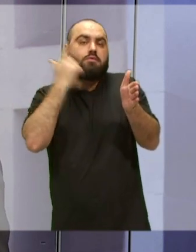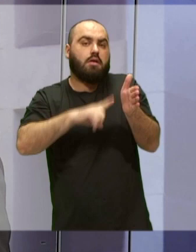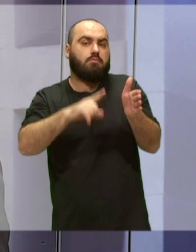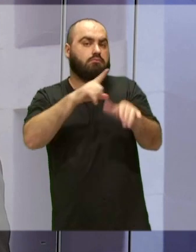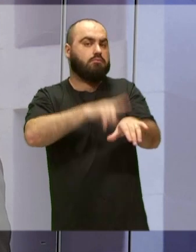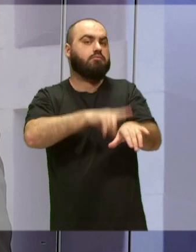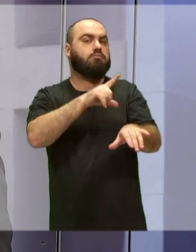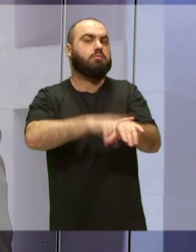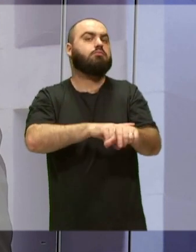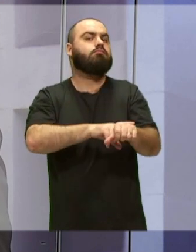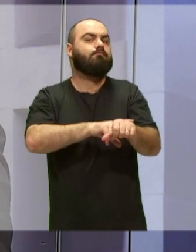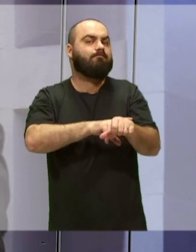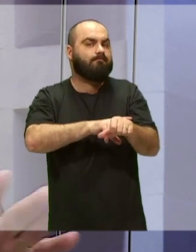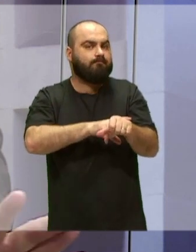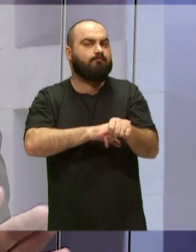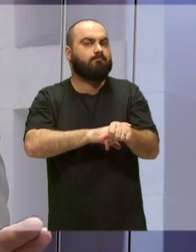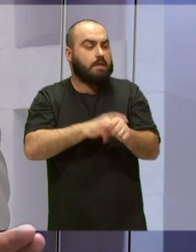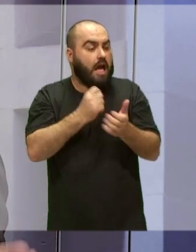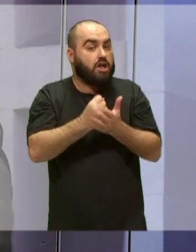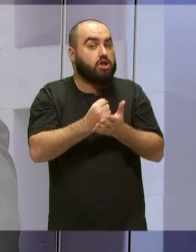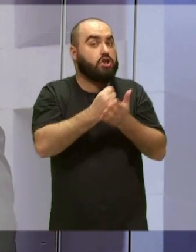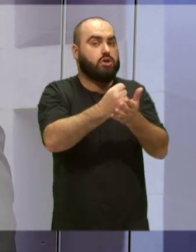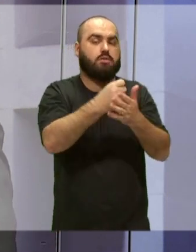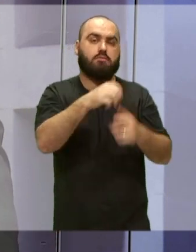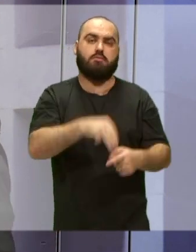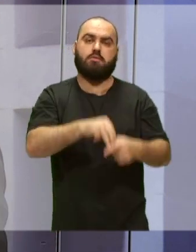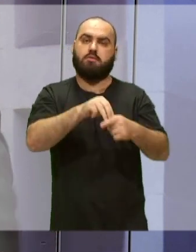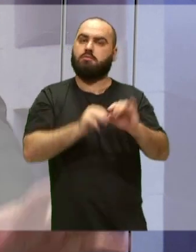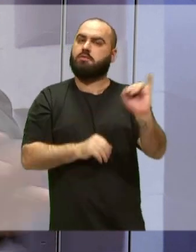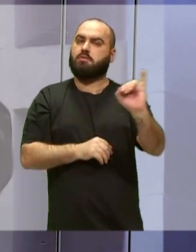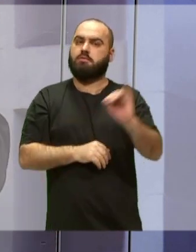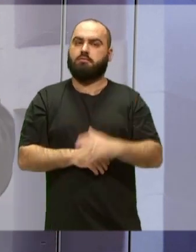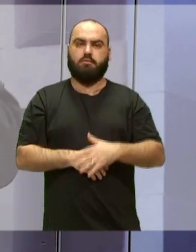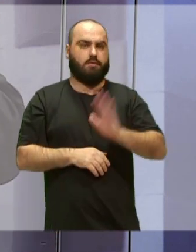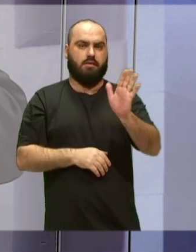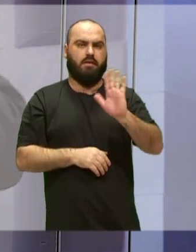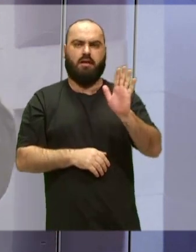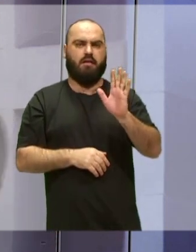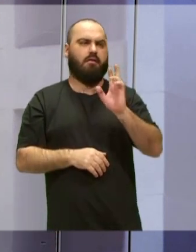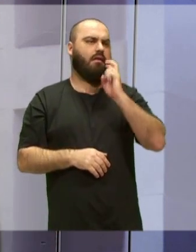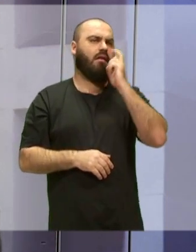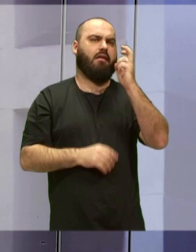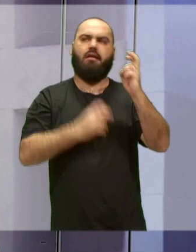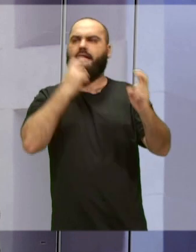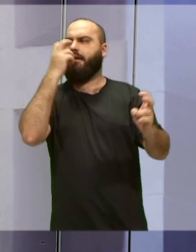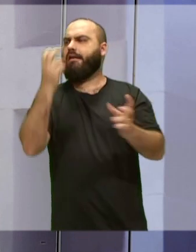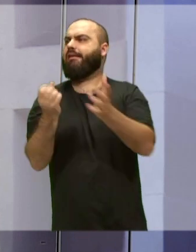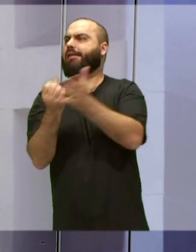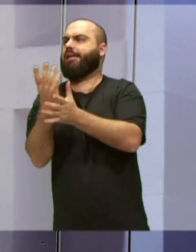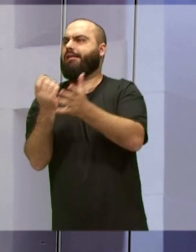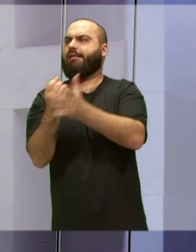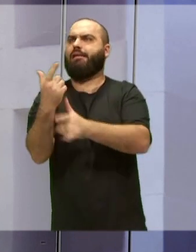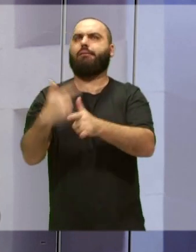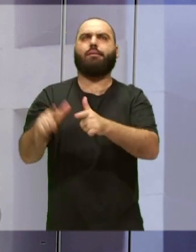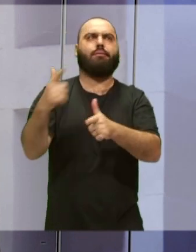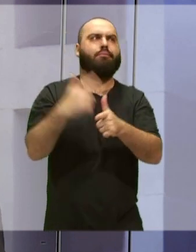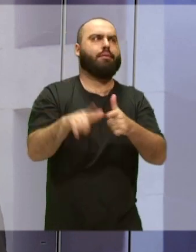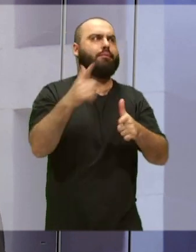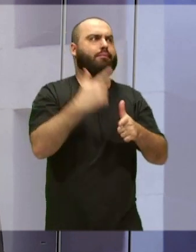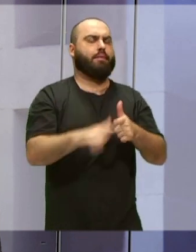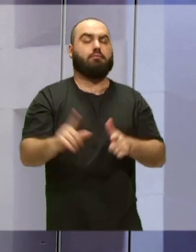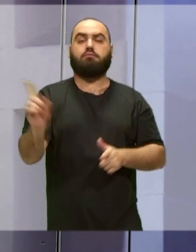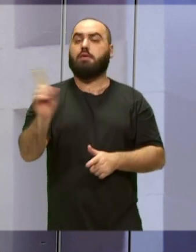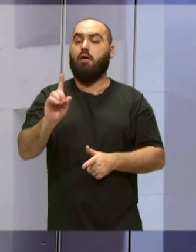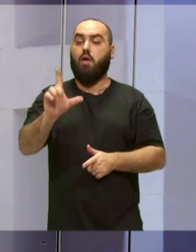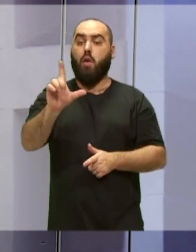extremamente de valia pro município não tem esse negócio de fazer sensacionalismo criar situação aô foi